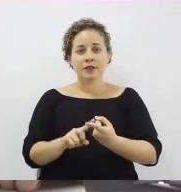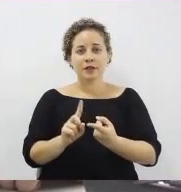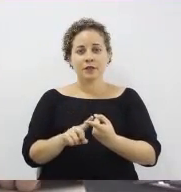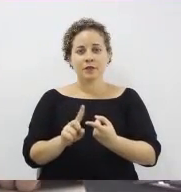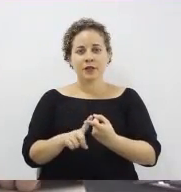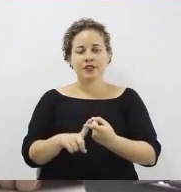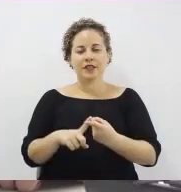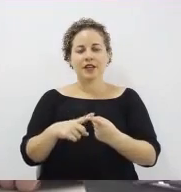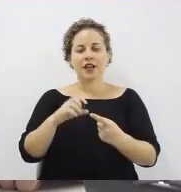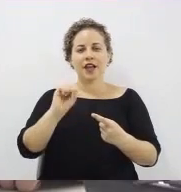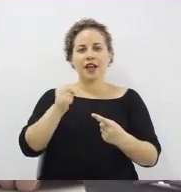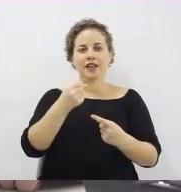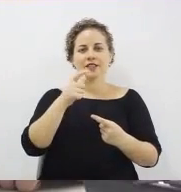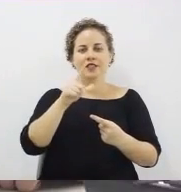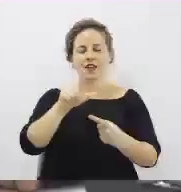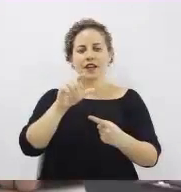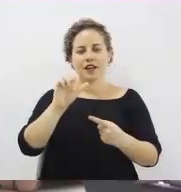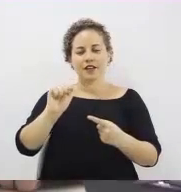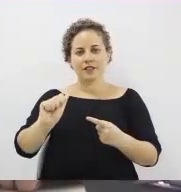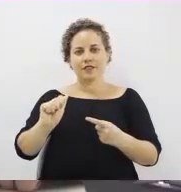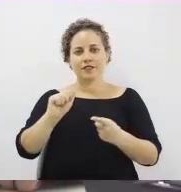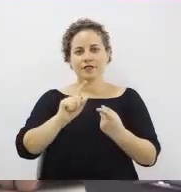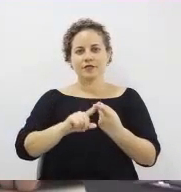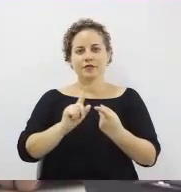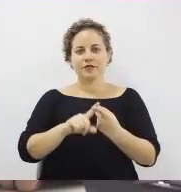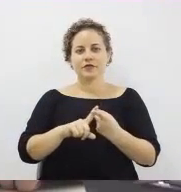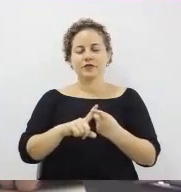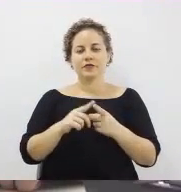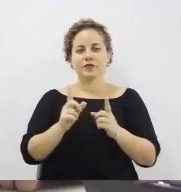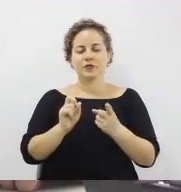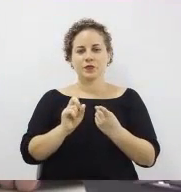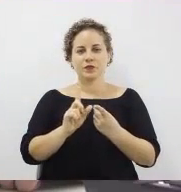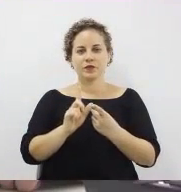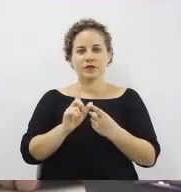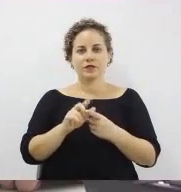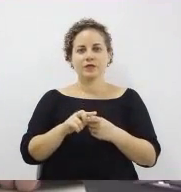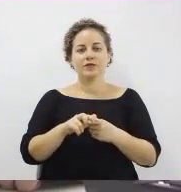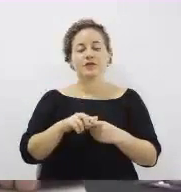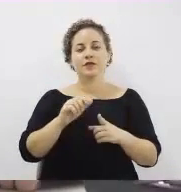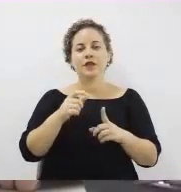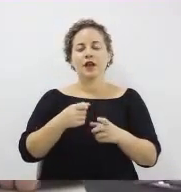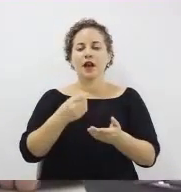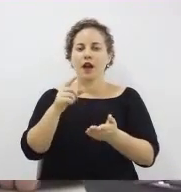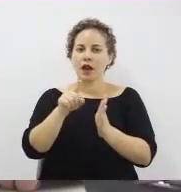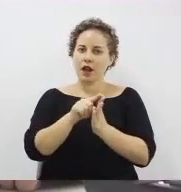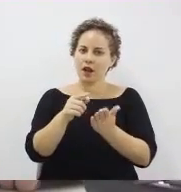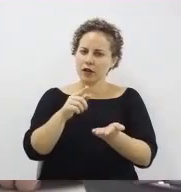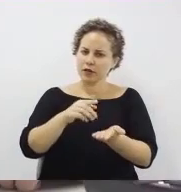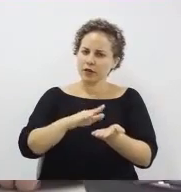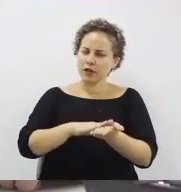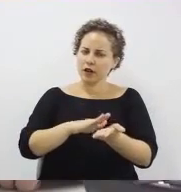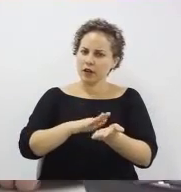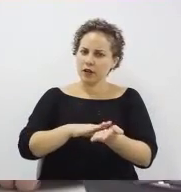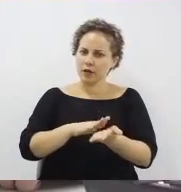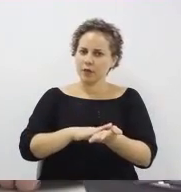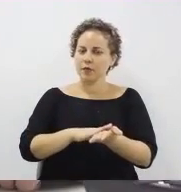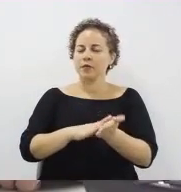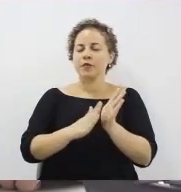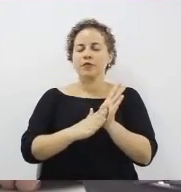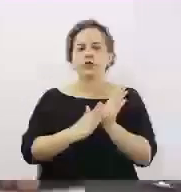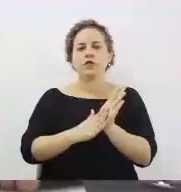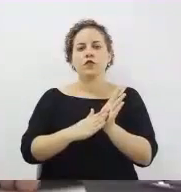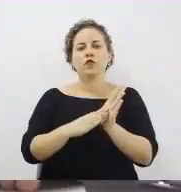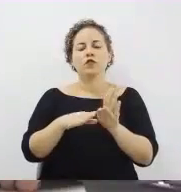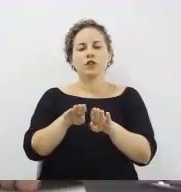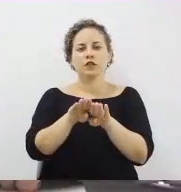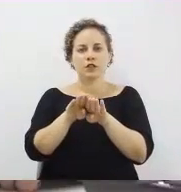de SLA, ou Service Level Agreement, que significa Acordo de Nível de Serviço. É isto que nós